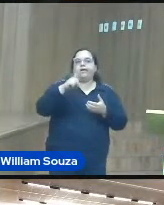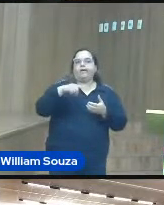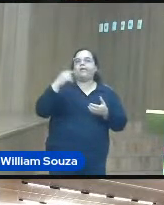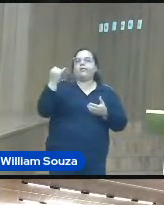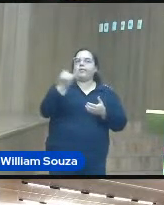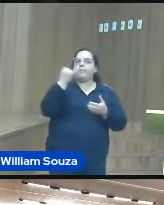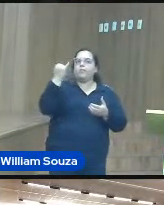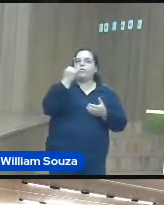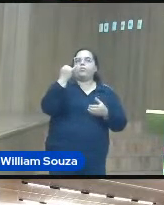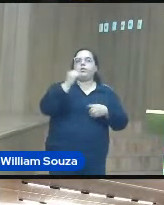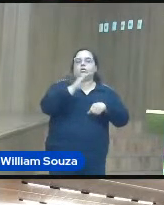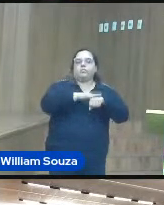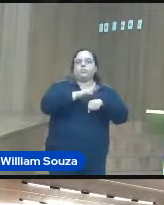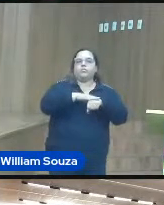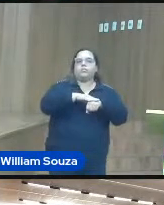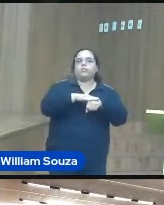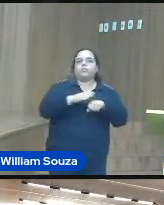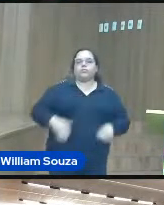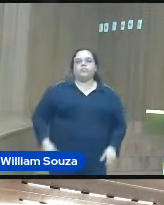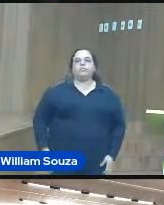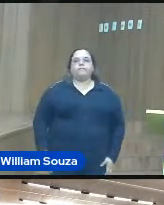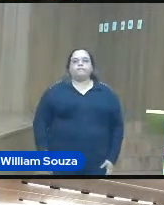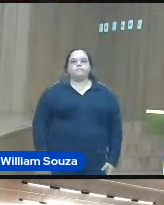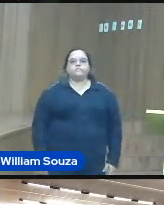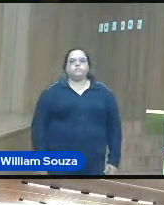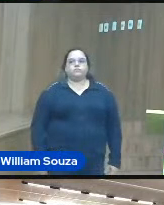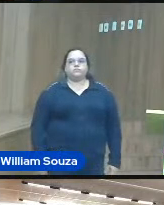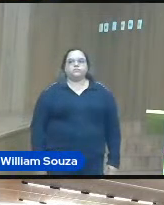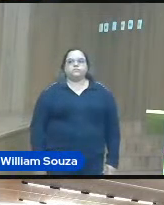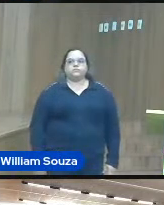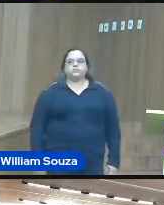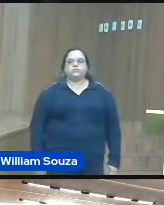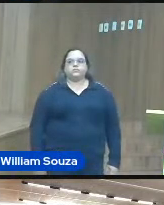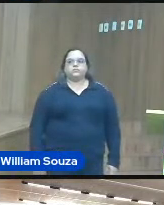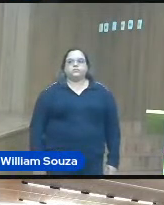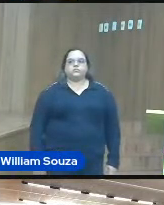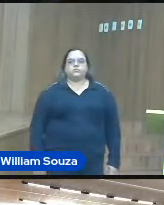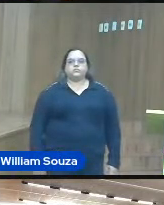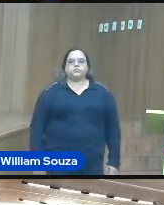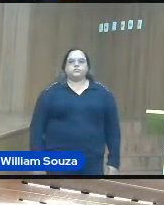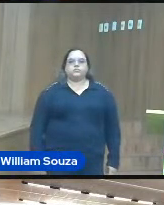ocasião. E esse crescimento, esse cruzamento